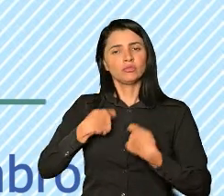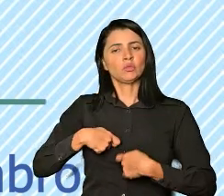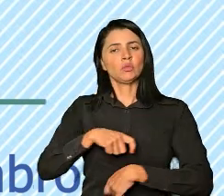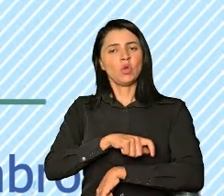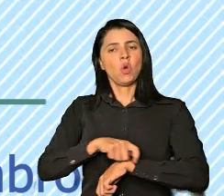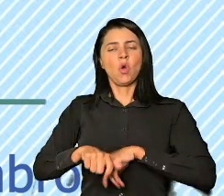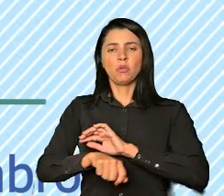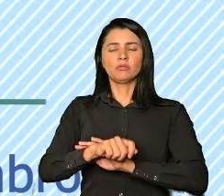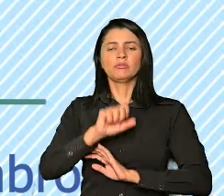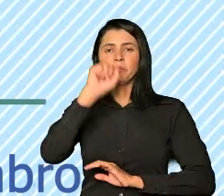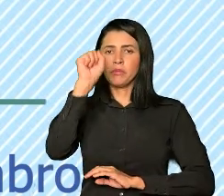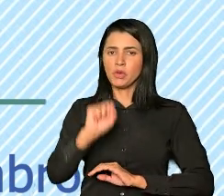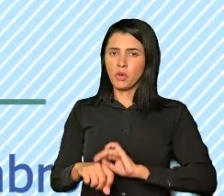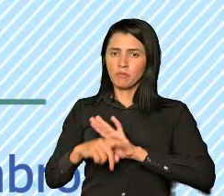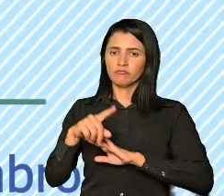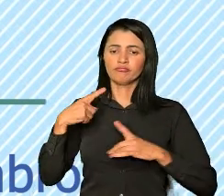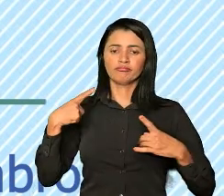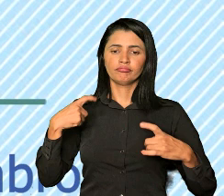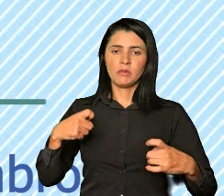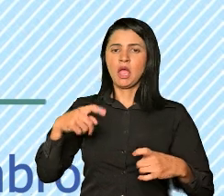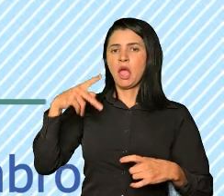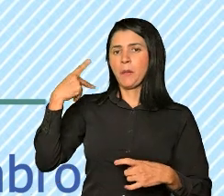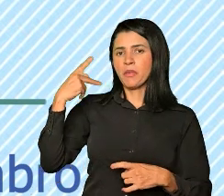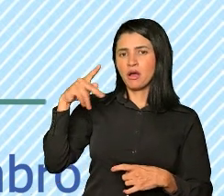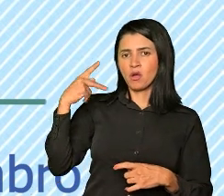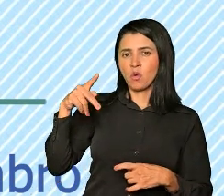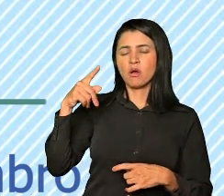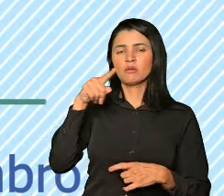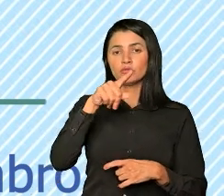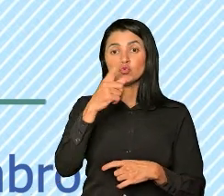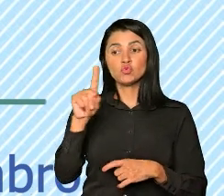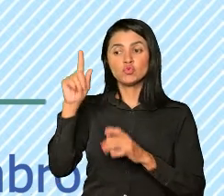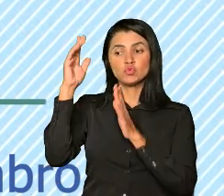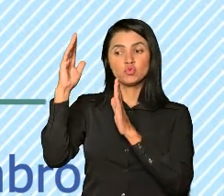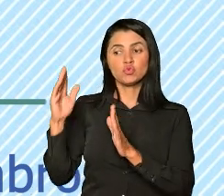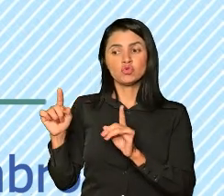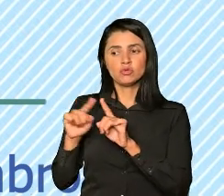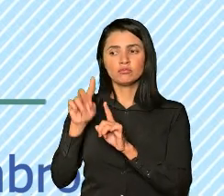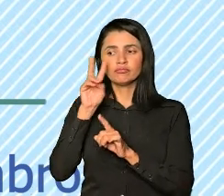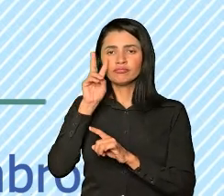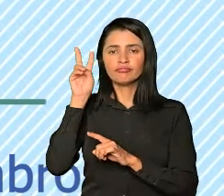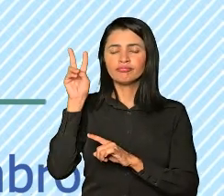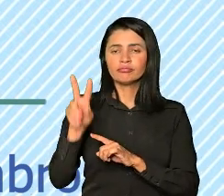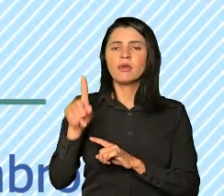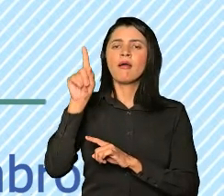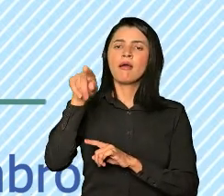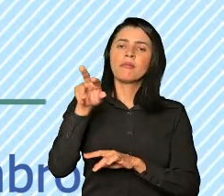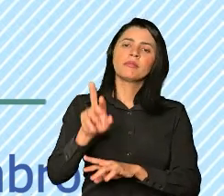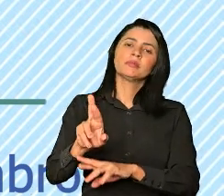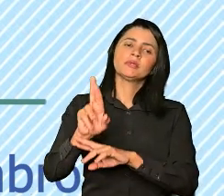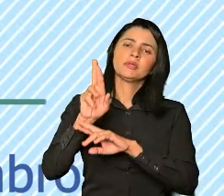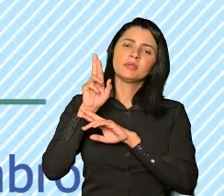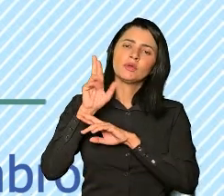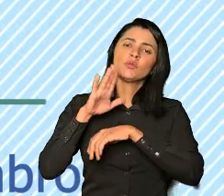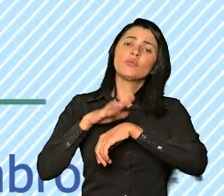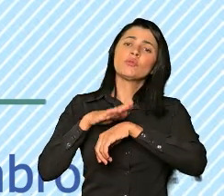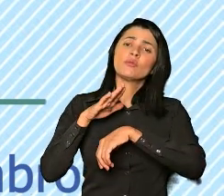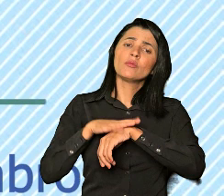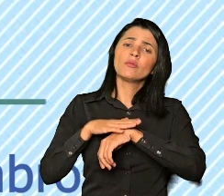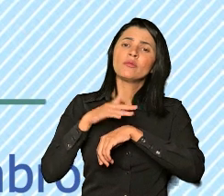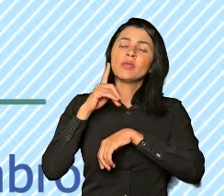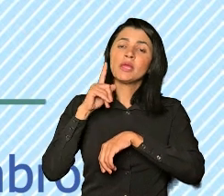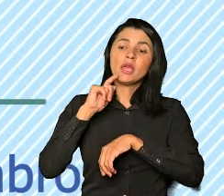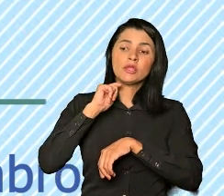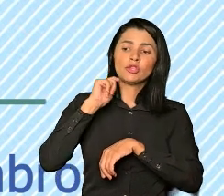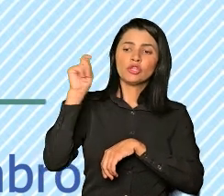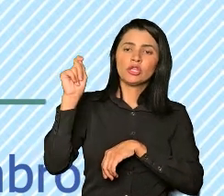como herói da Guerra do Paraguai. E o último, se vocês olharem bem, é uma representação do momento em que